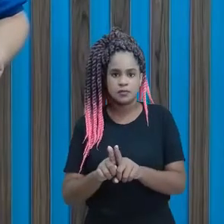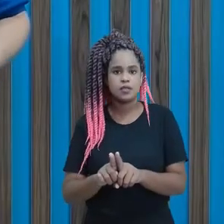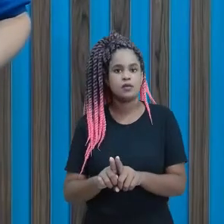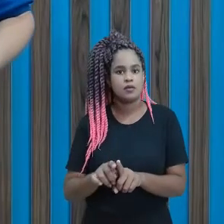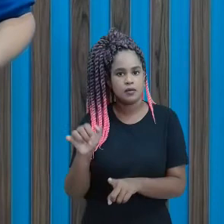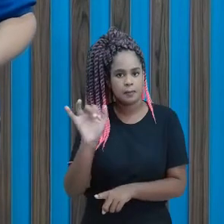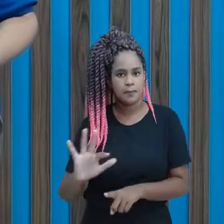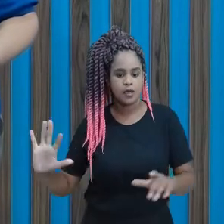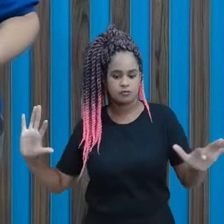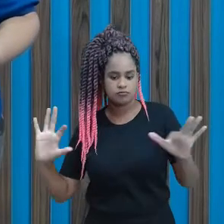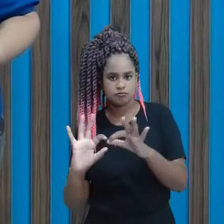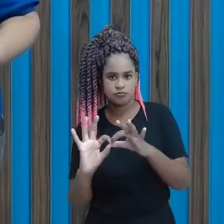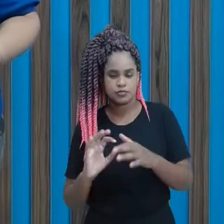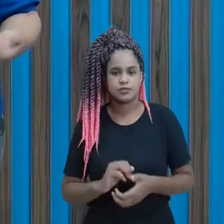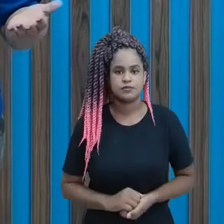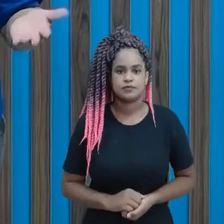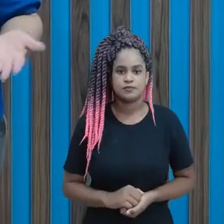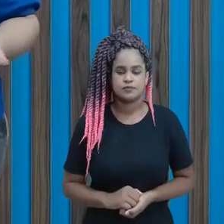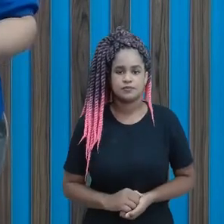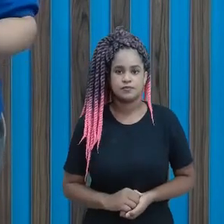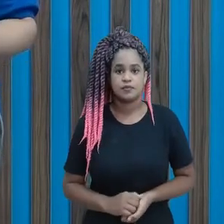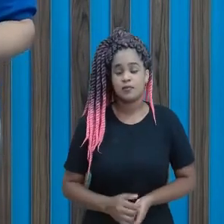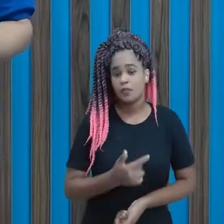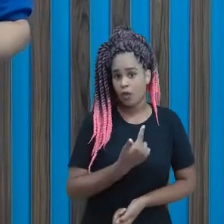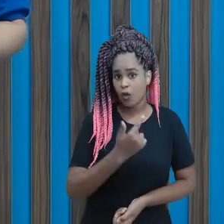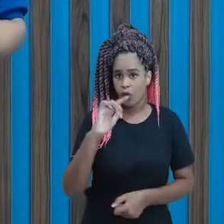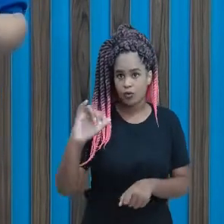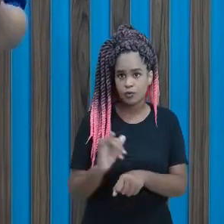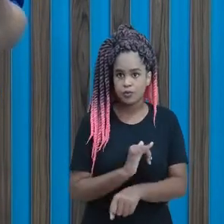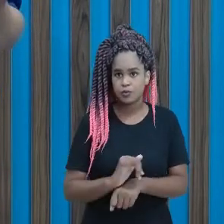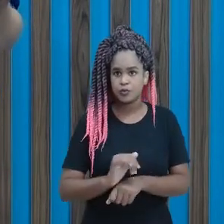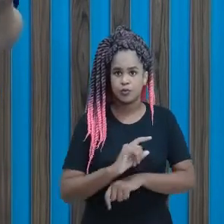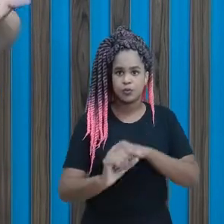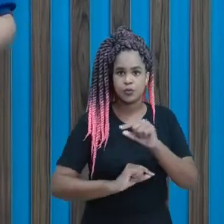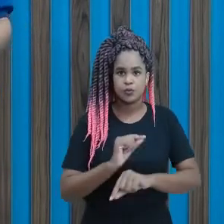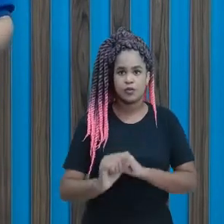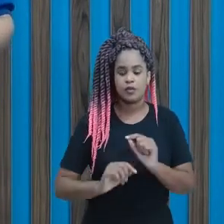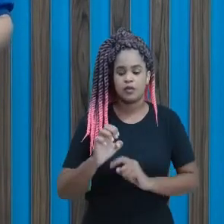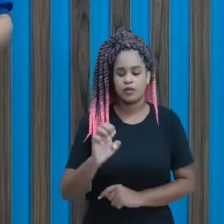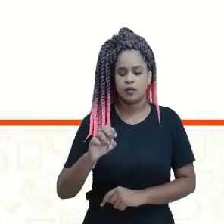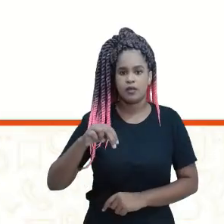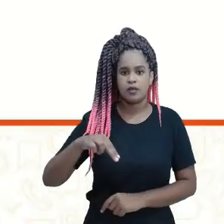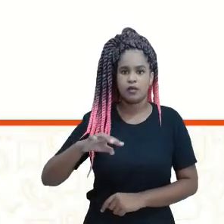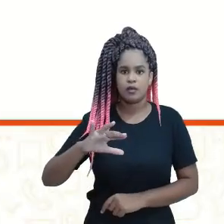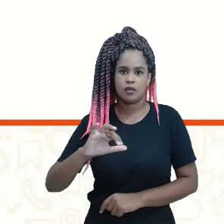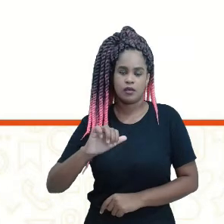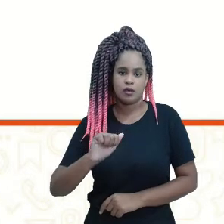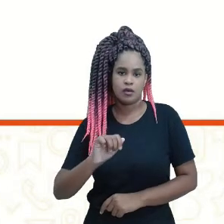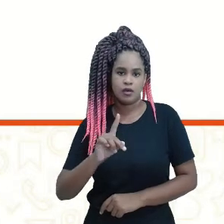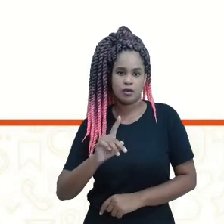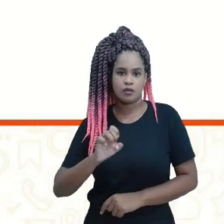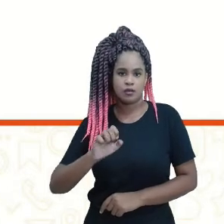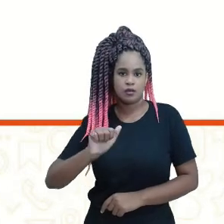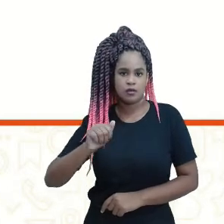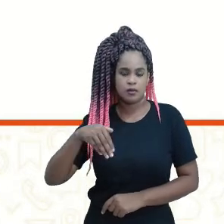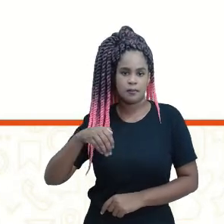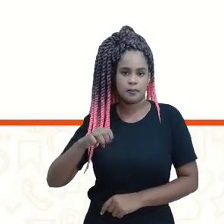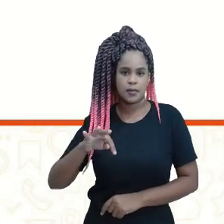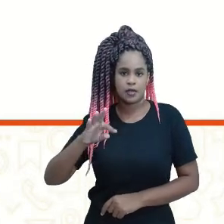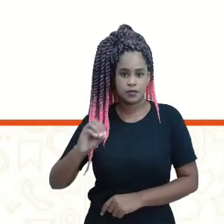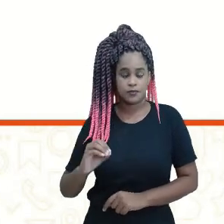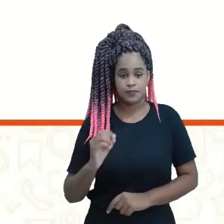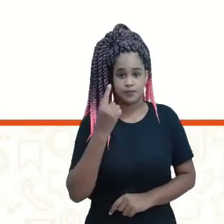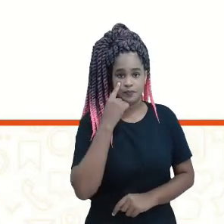palavra é escrita. Outra estratégia, também o encadeamento, não é? E aí a gente está